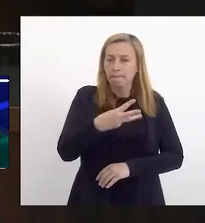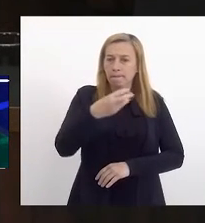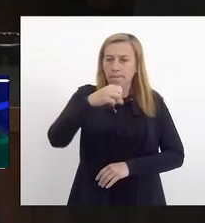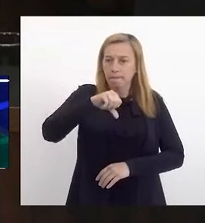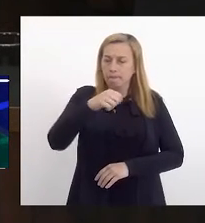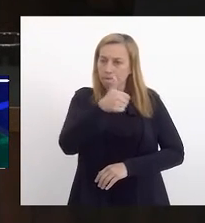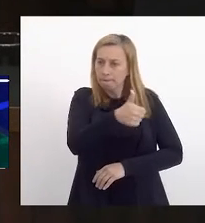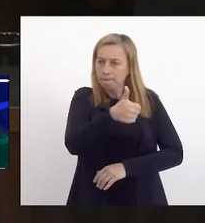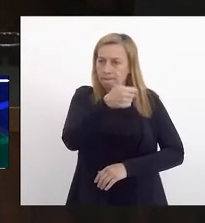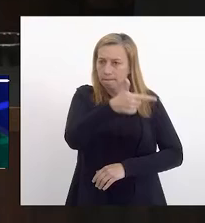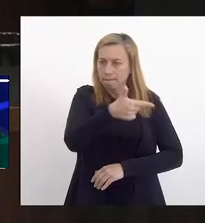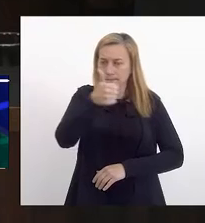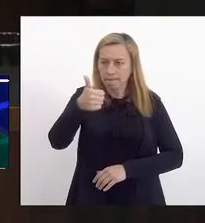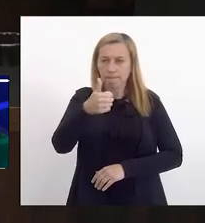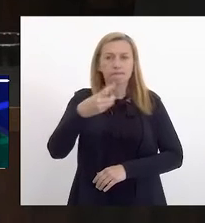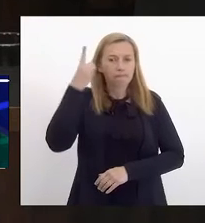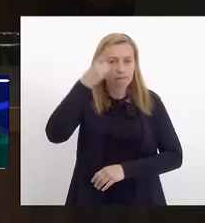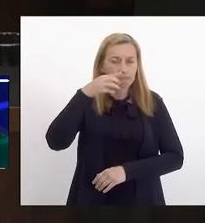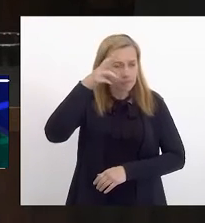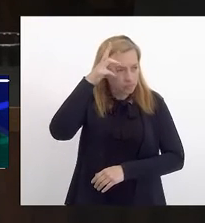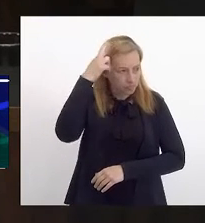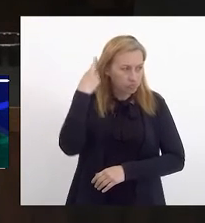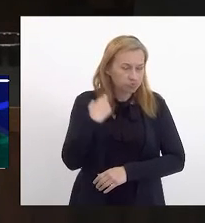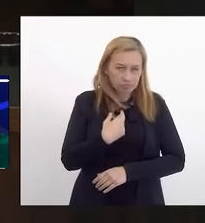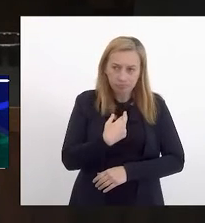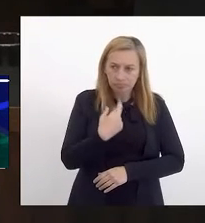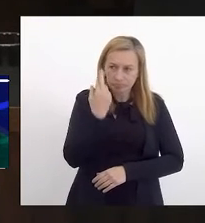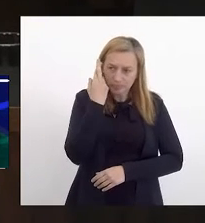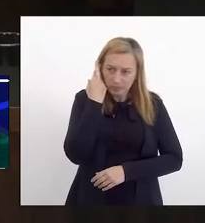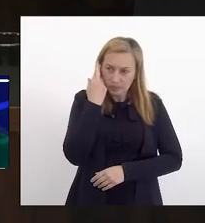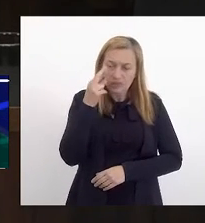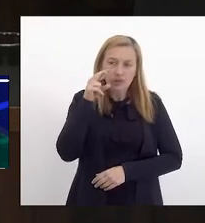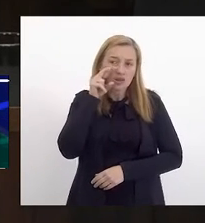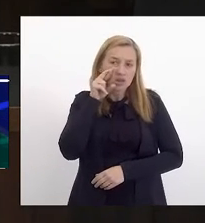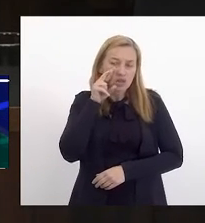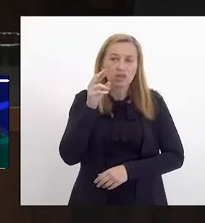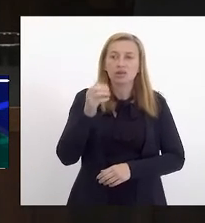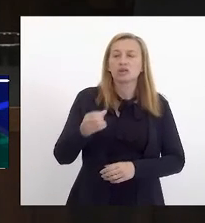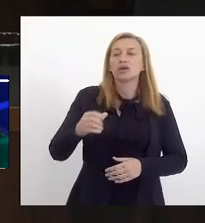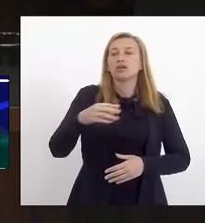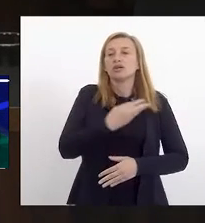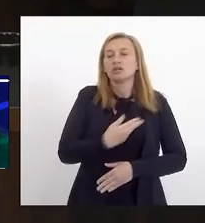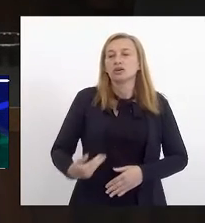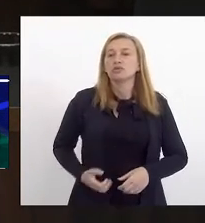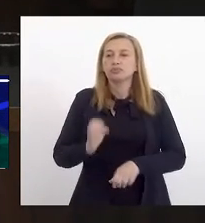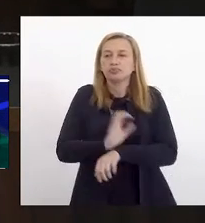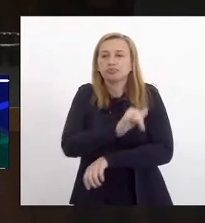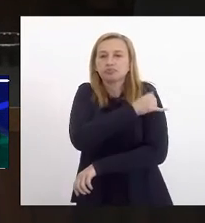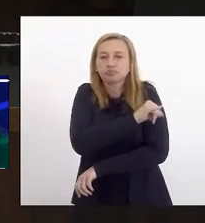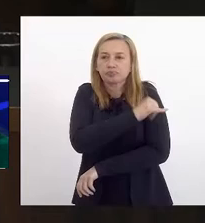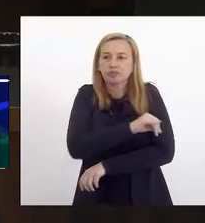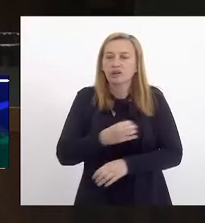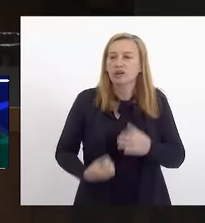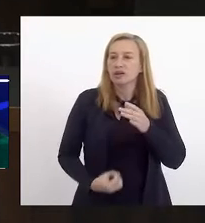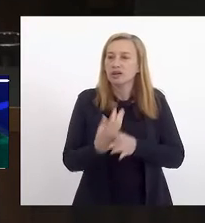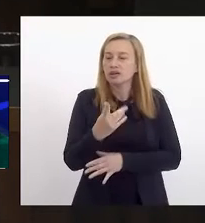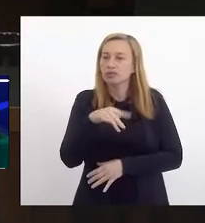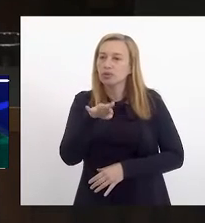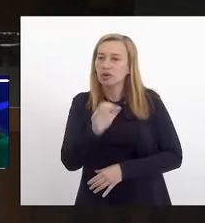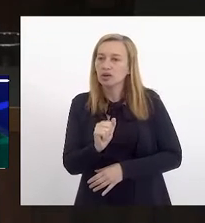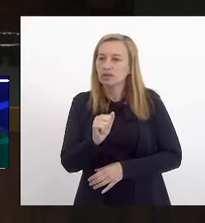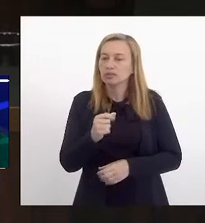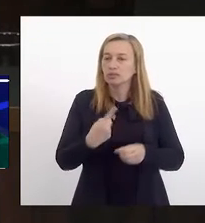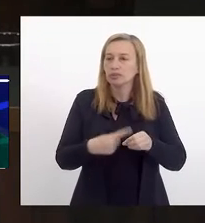de 21, de autoria do deputado Rosenberg Reis, que solicita ao excelentíssimo governador do estado do Rio de Janeiro a implantação do programa